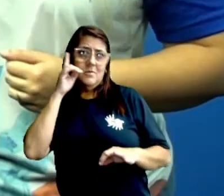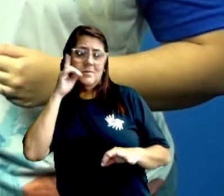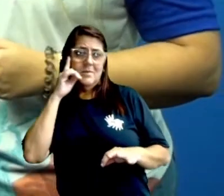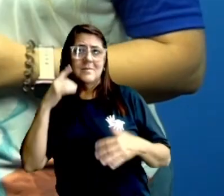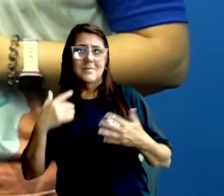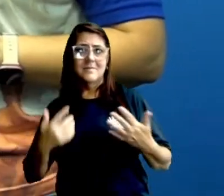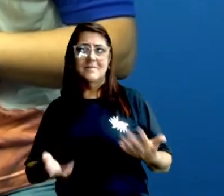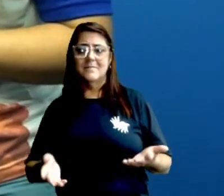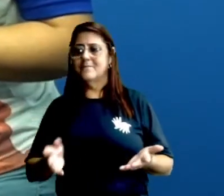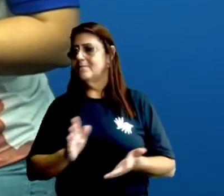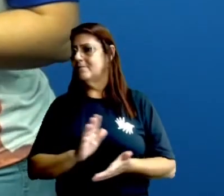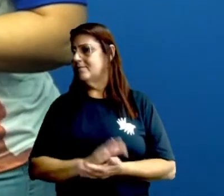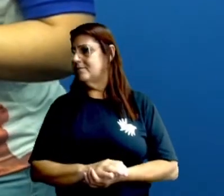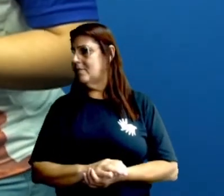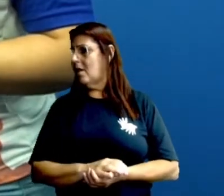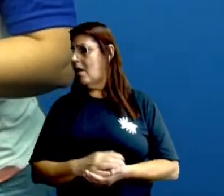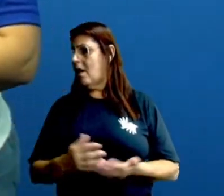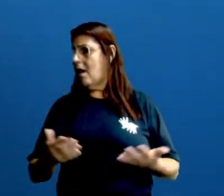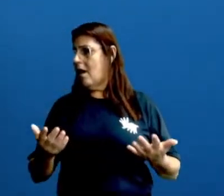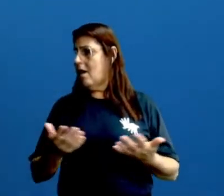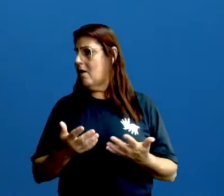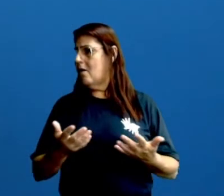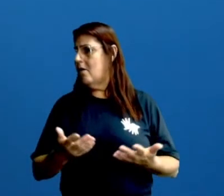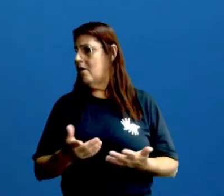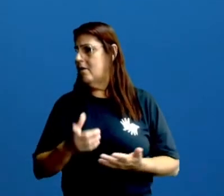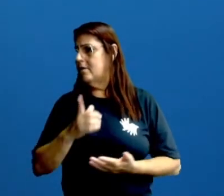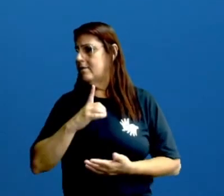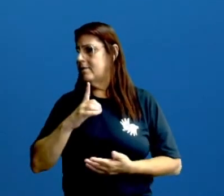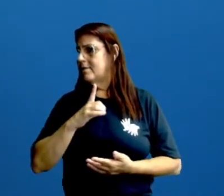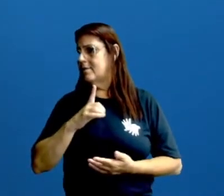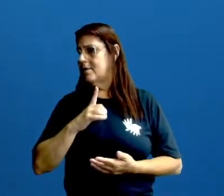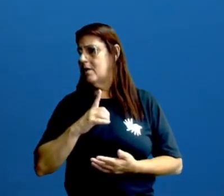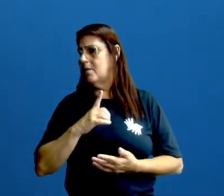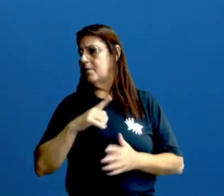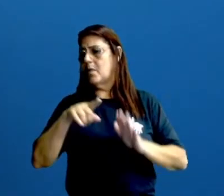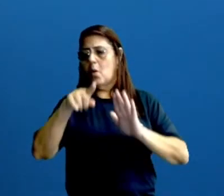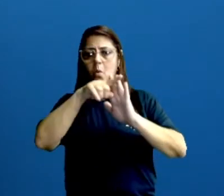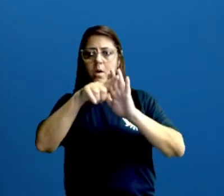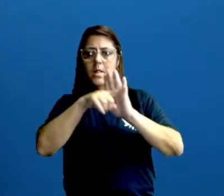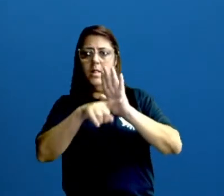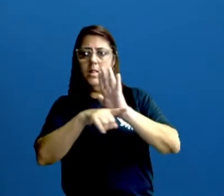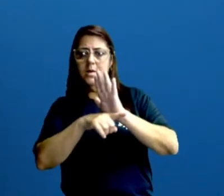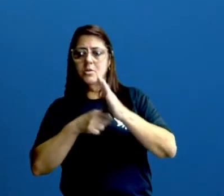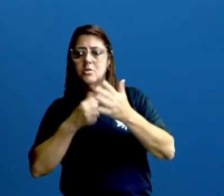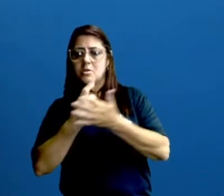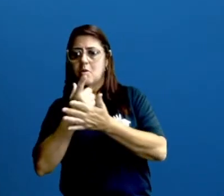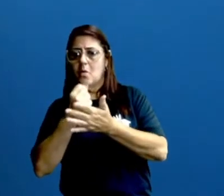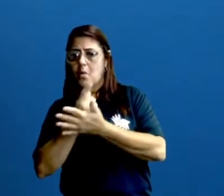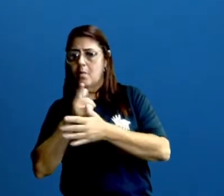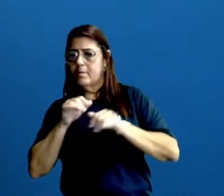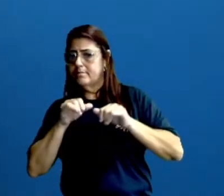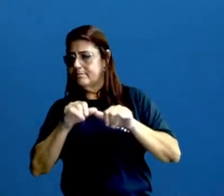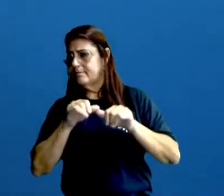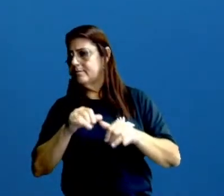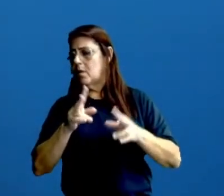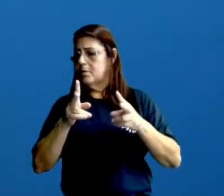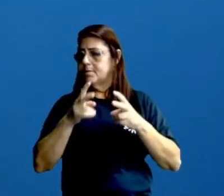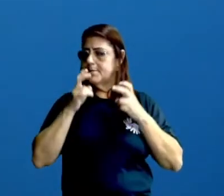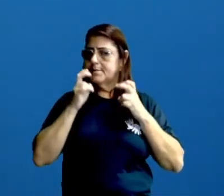verdade? Ó, aqui eu tenho uma lista de compras. Observa aí